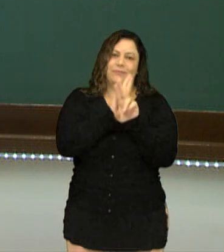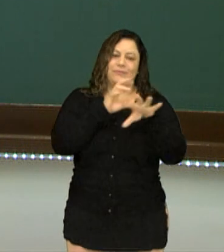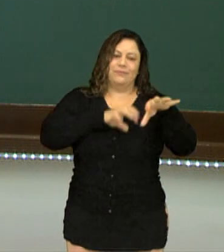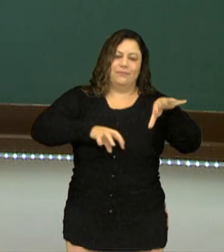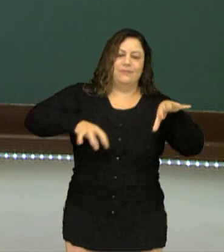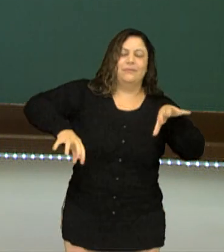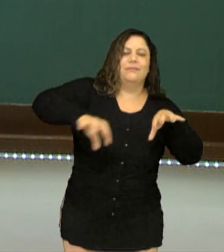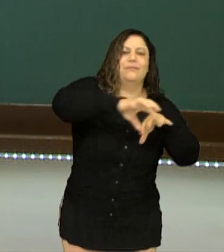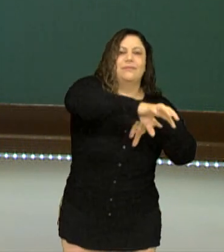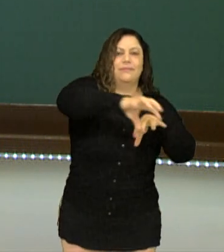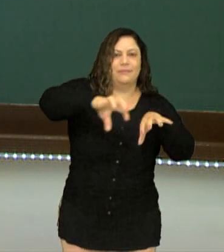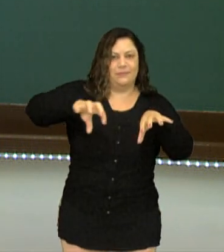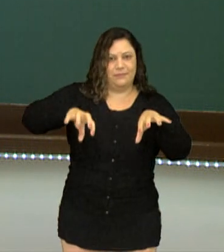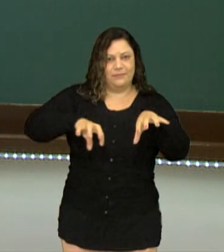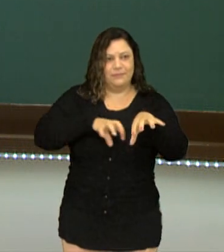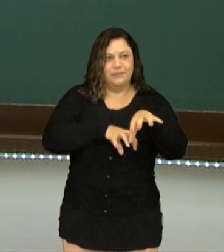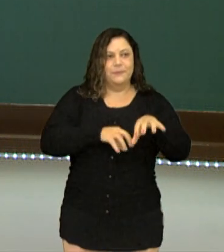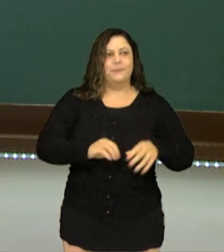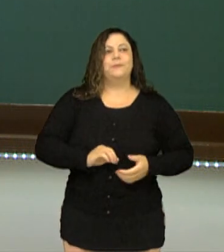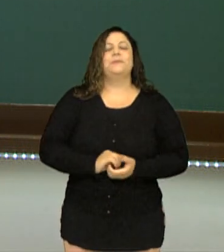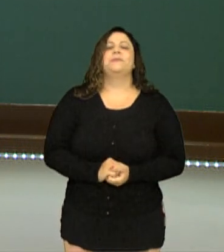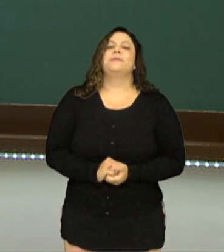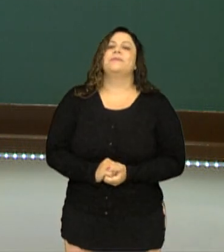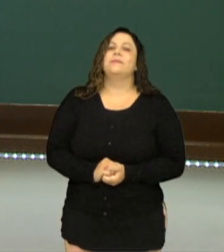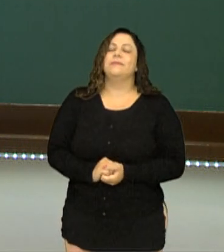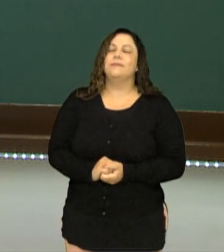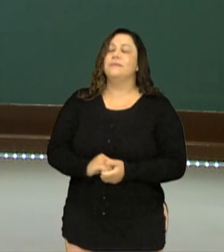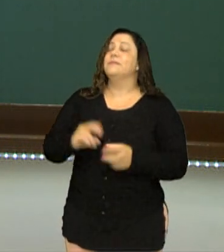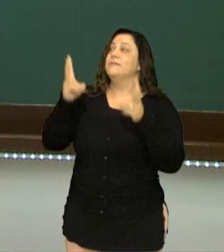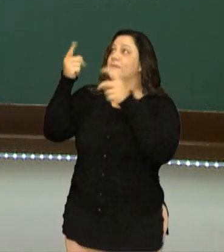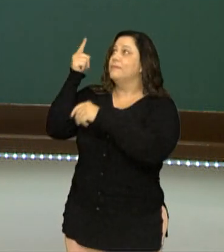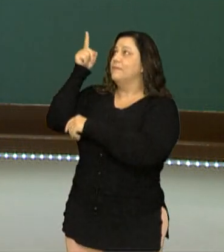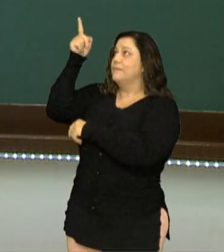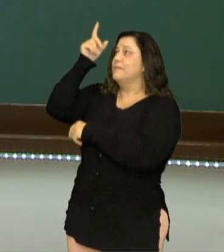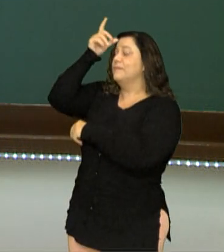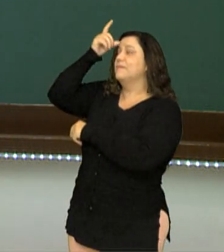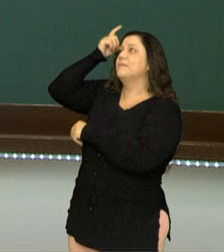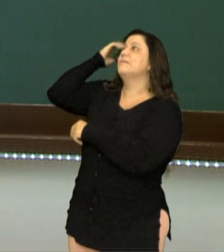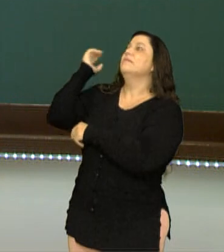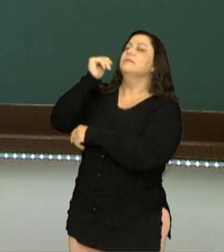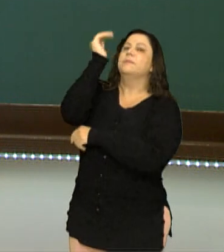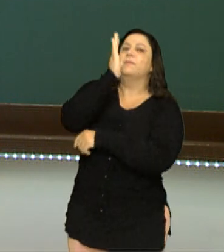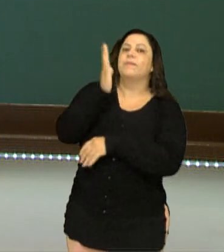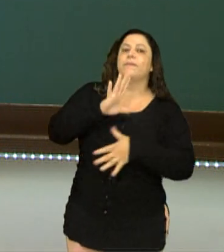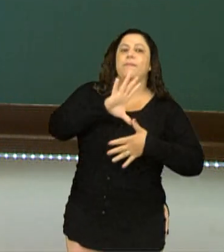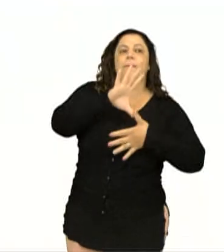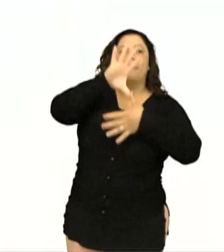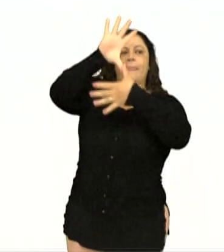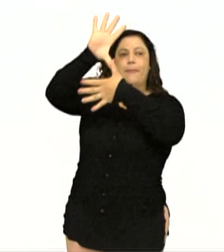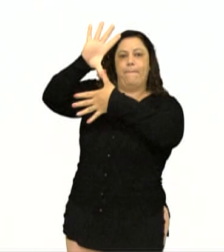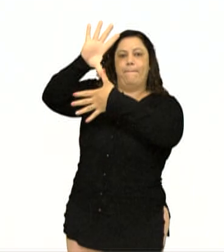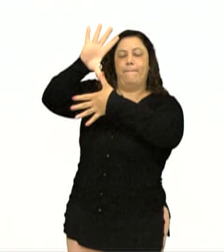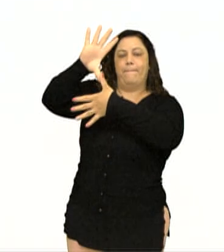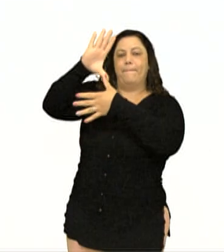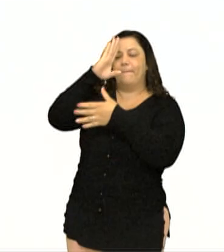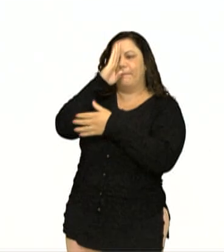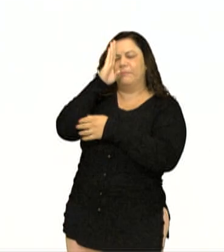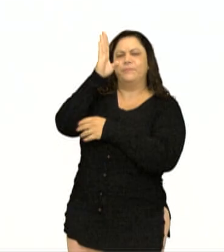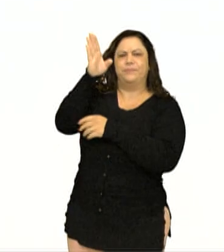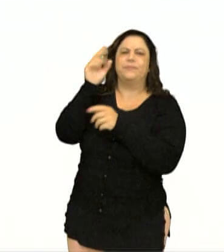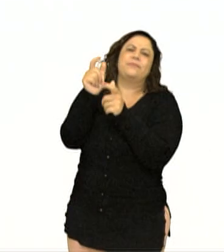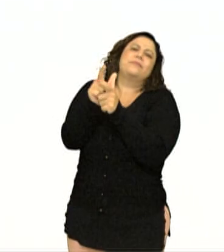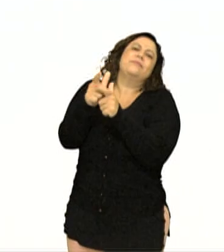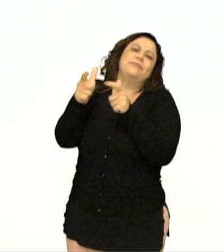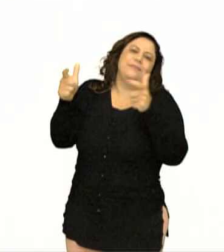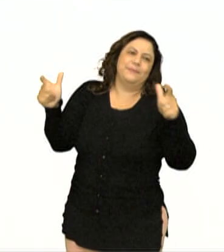urbanização, de formação de regiões metropolitanas. E aí as regiões metropolitanas brasileiras, nós vamos ter uma concentração aqui, as